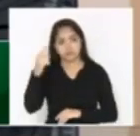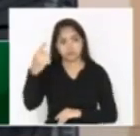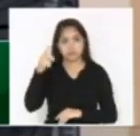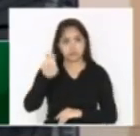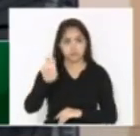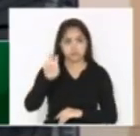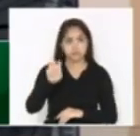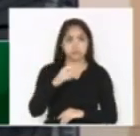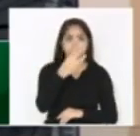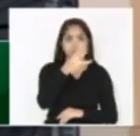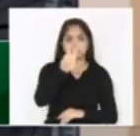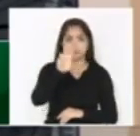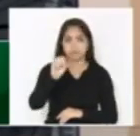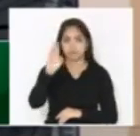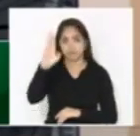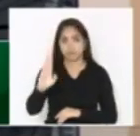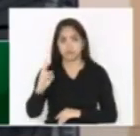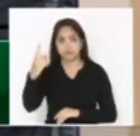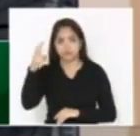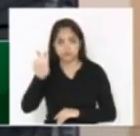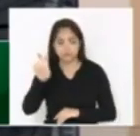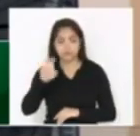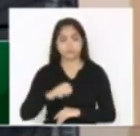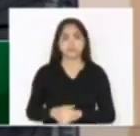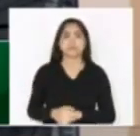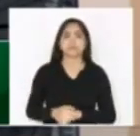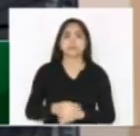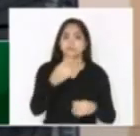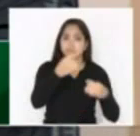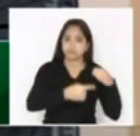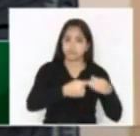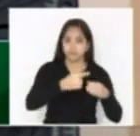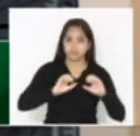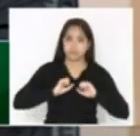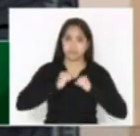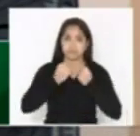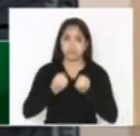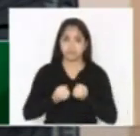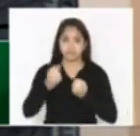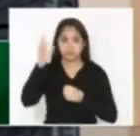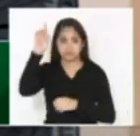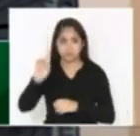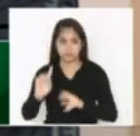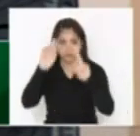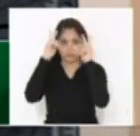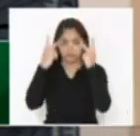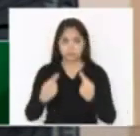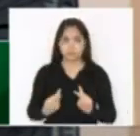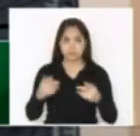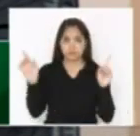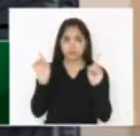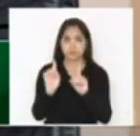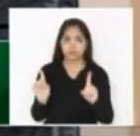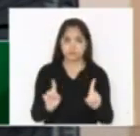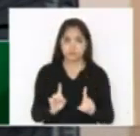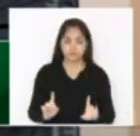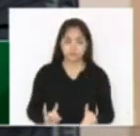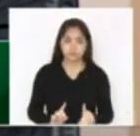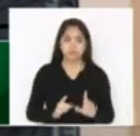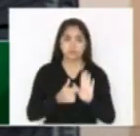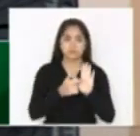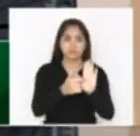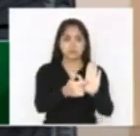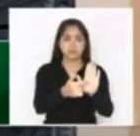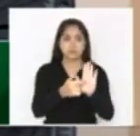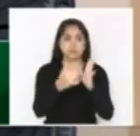350/2015, respectivamente. A Comissão de Defesa dos Direitos da Pessoa com Deficiência apresentou o